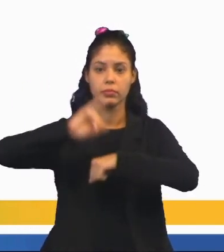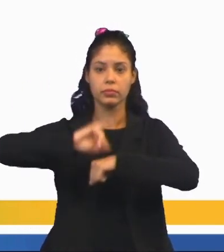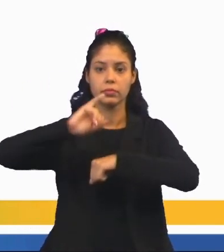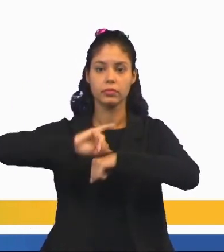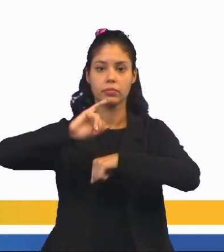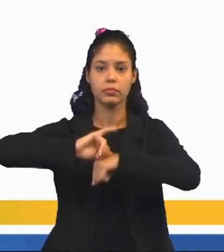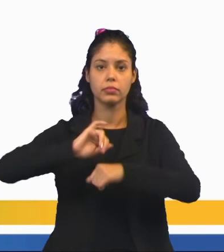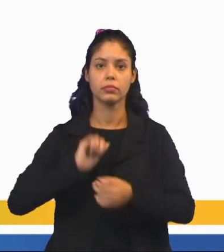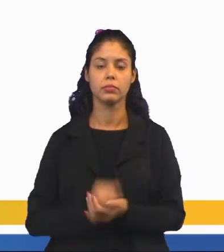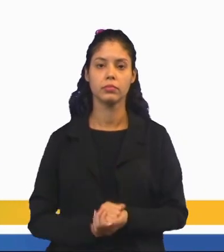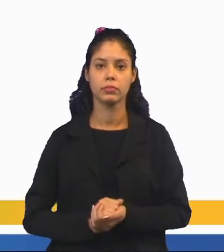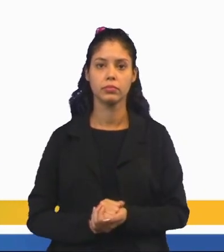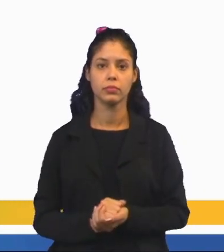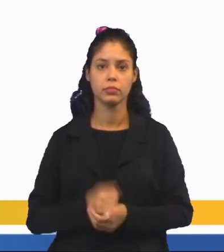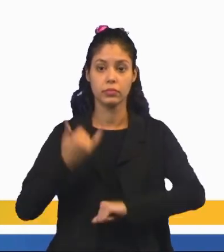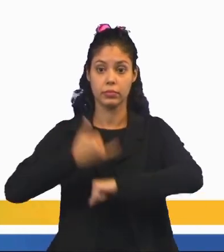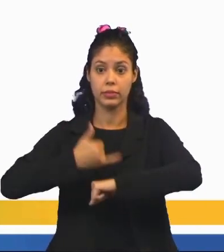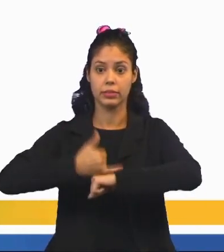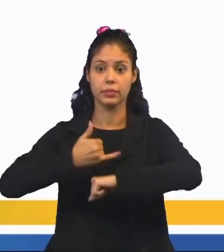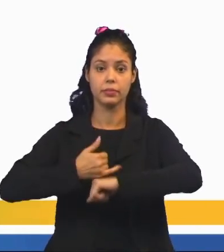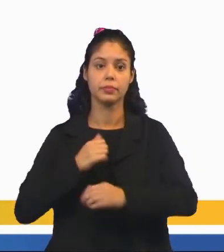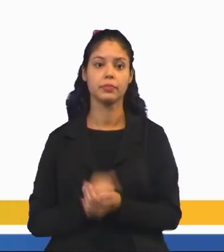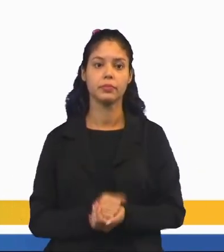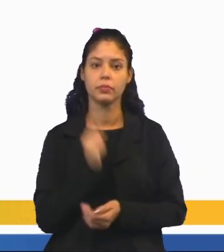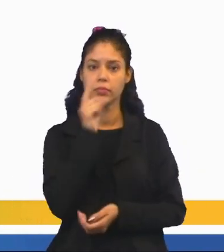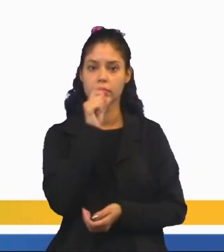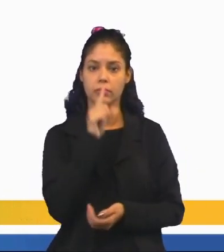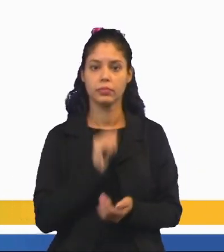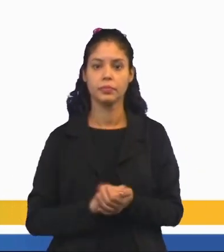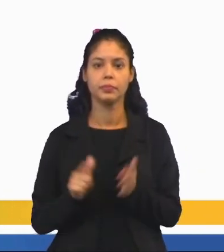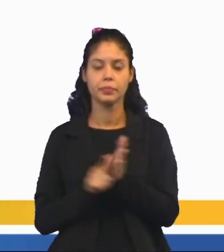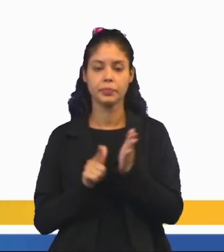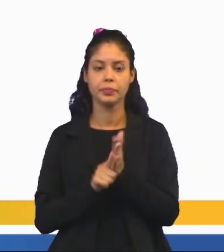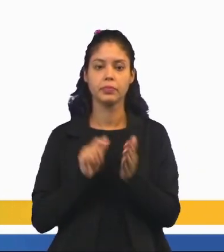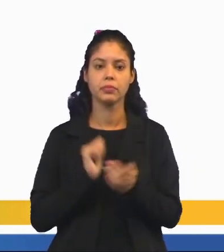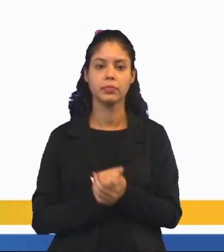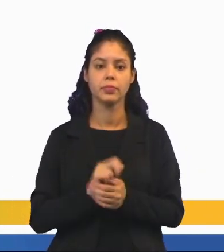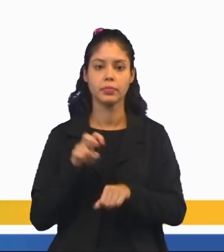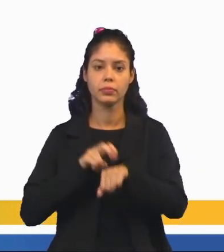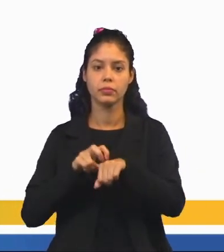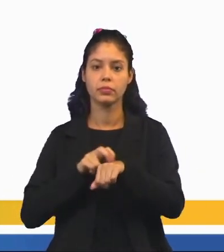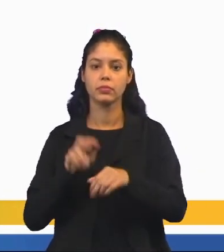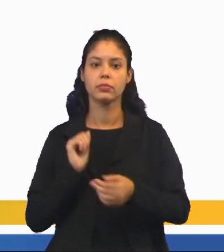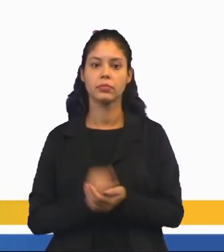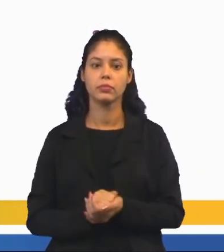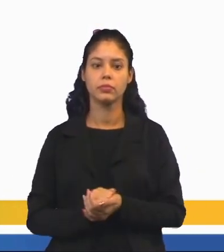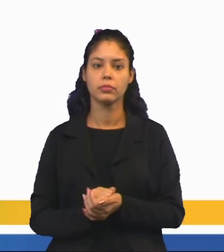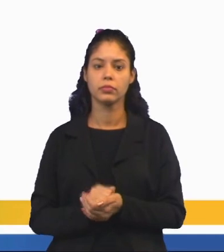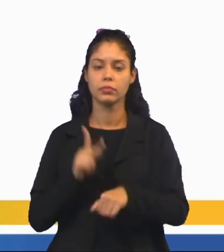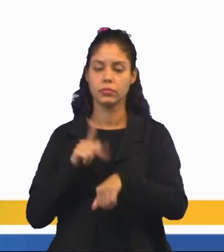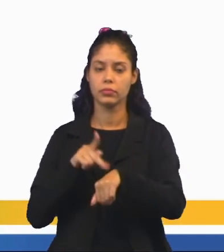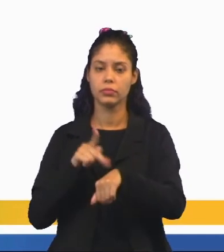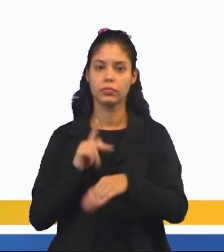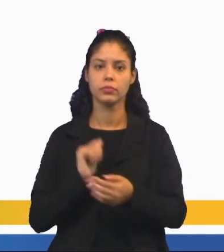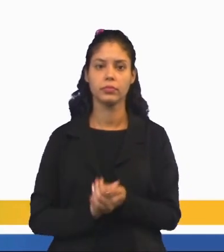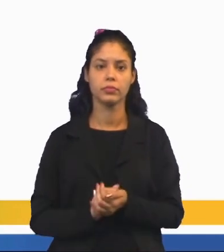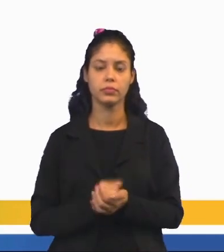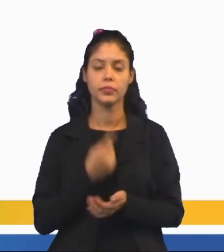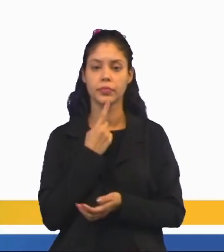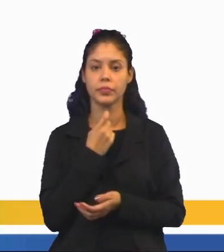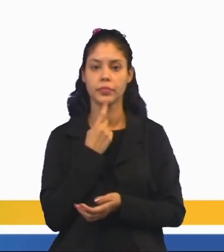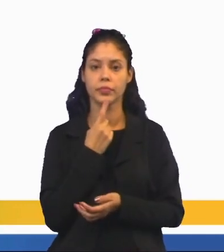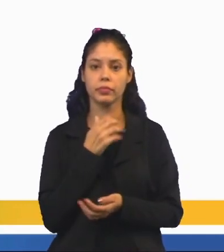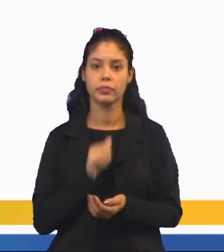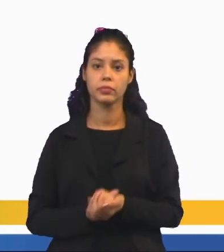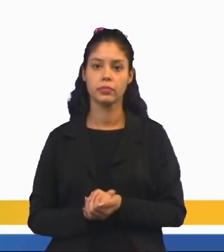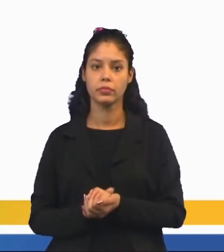se jogar metal, a azul para jogar papel, a verde para jogar vidro.